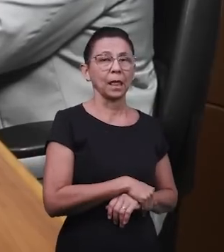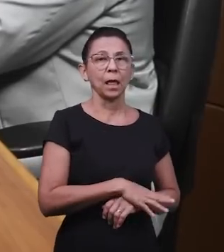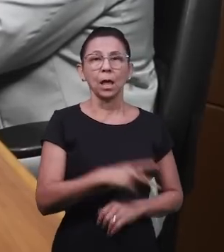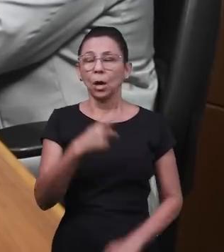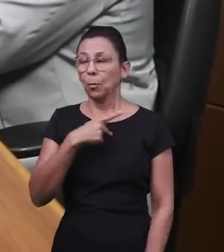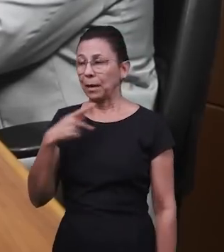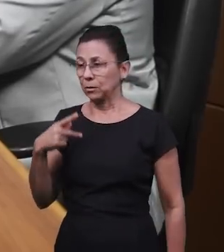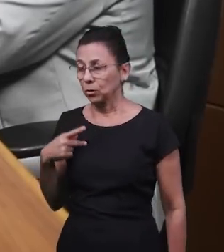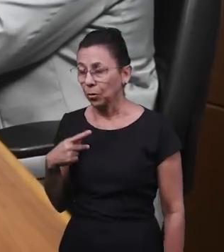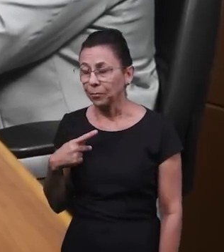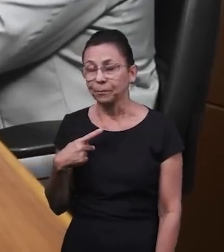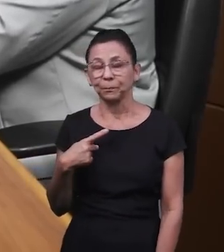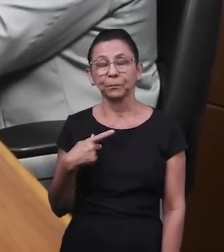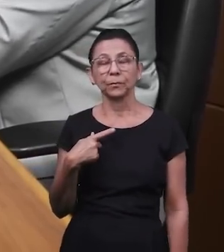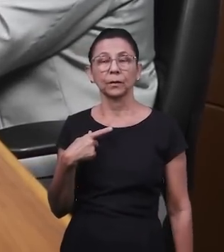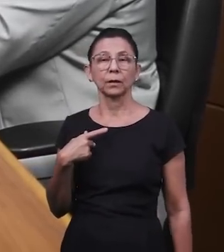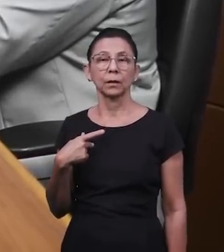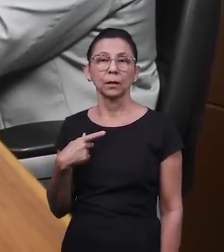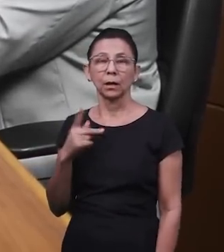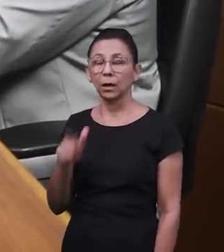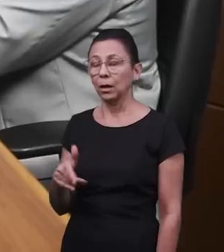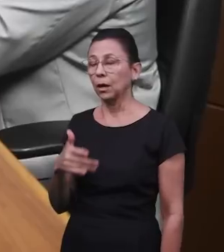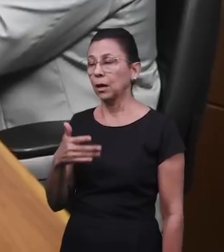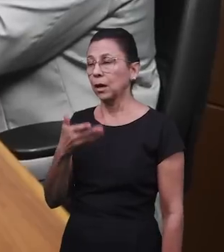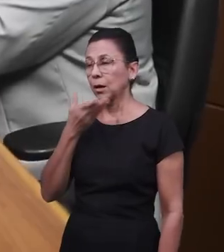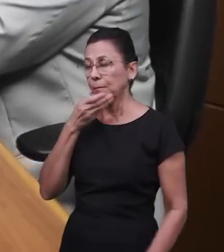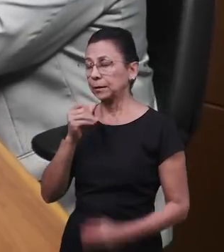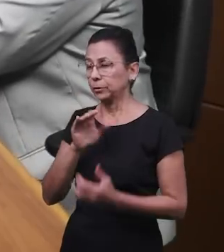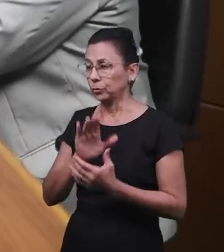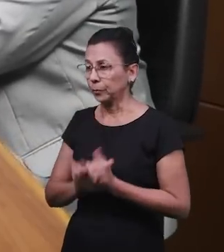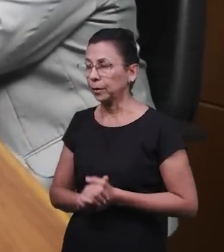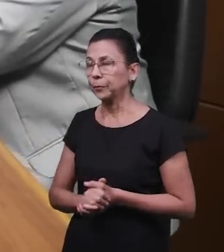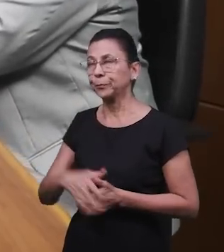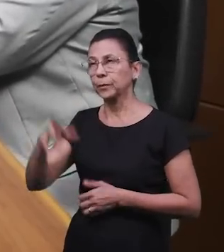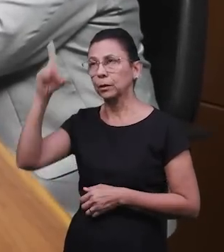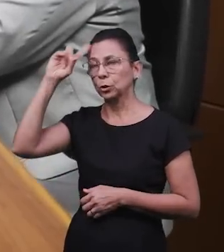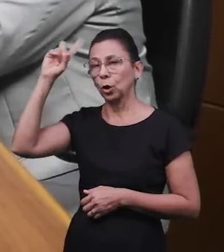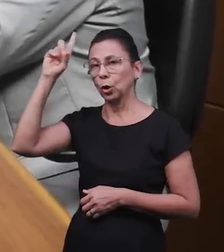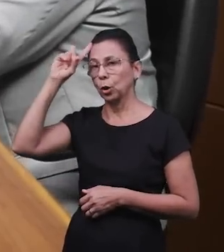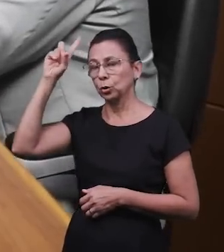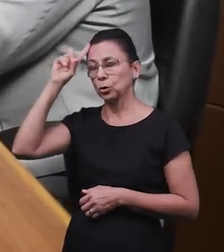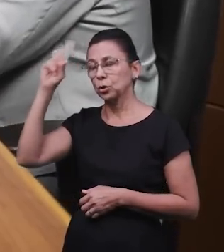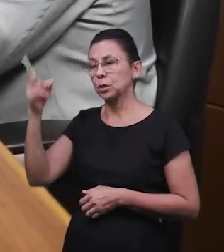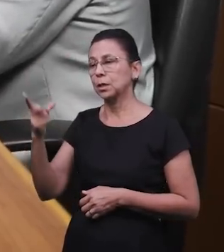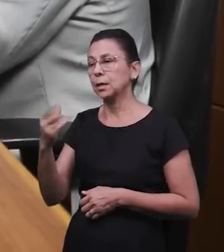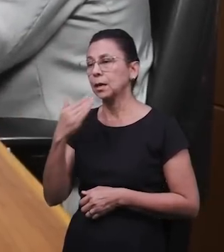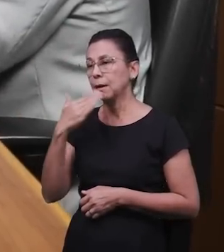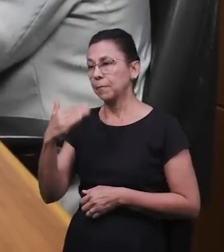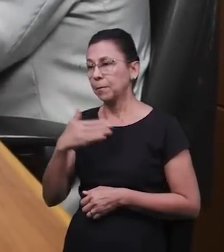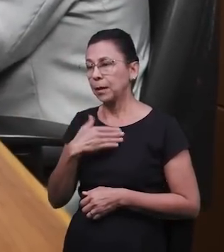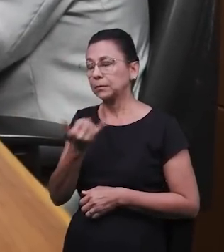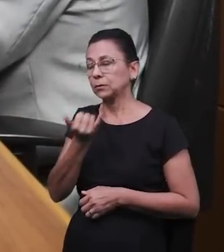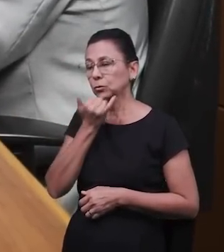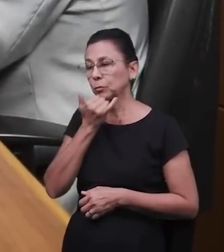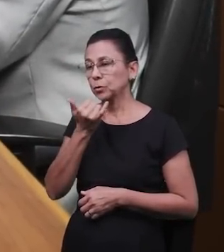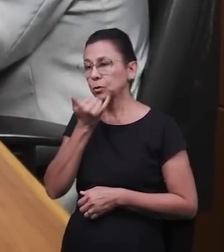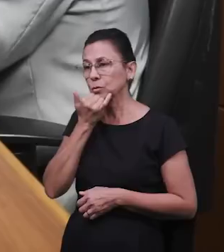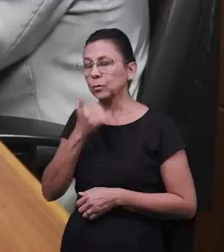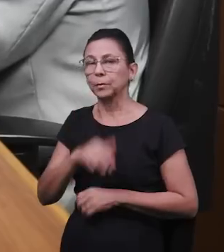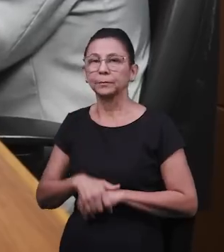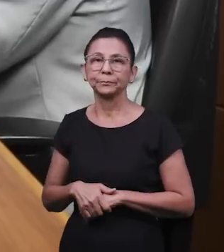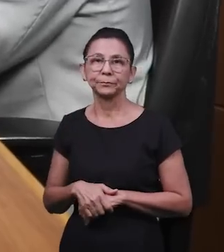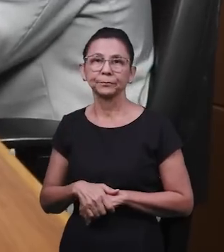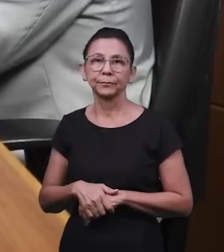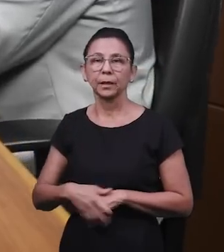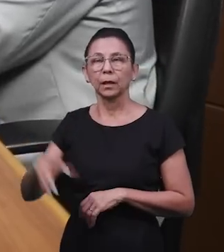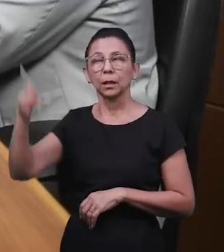hora. Confessa e continua fazendo a mesma coisa. Então, eu falei, irmão, aí fazer o quê? Então, a